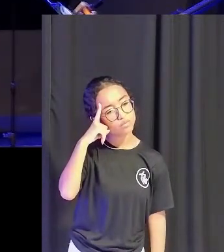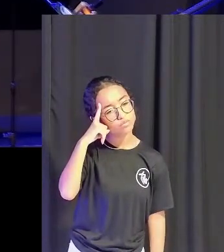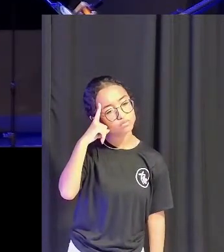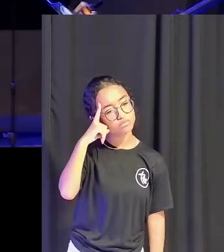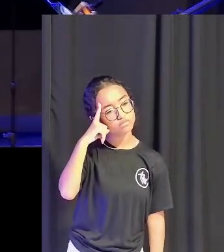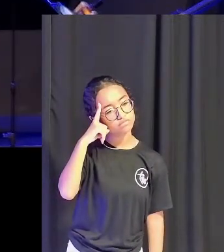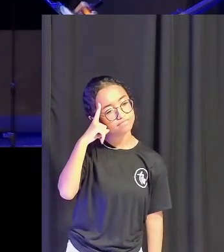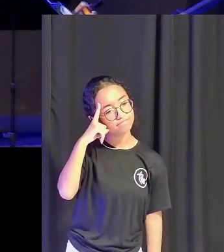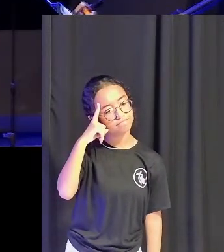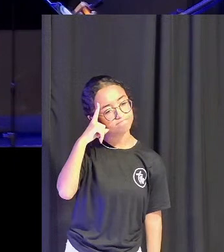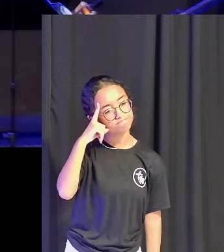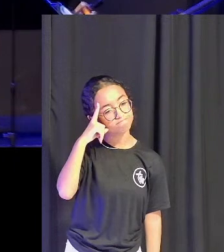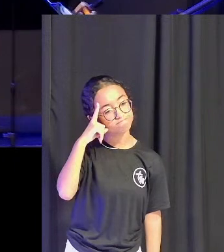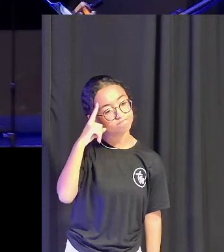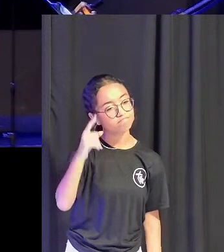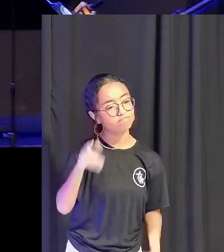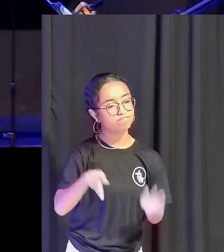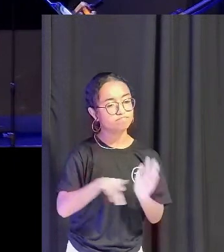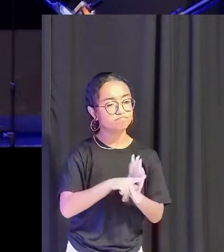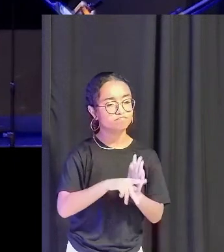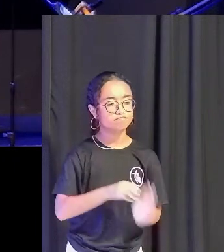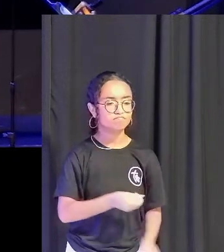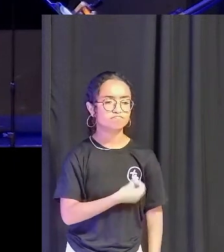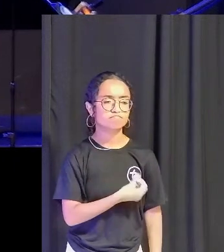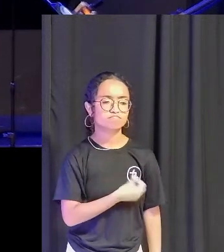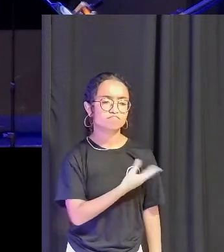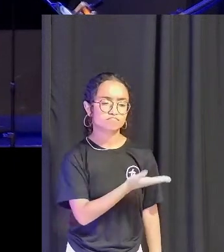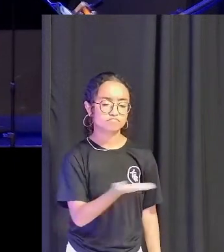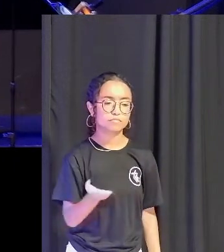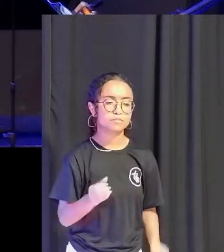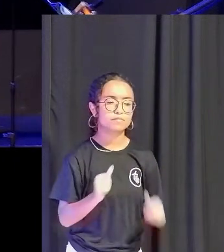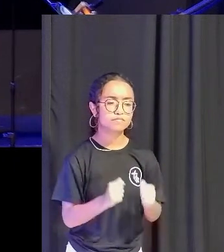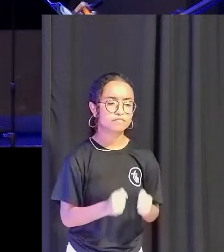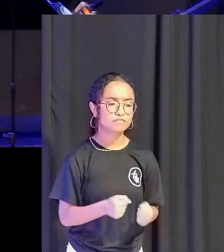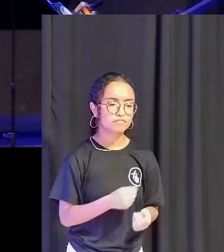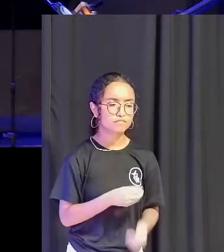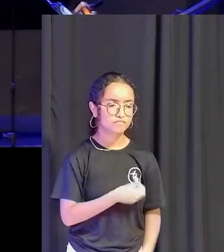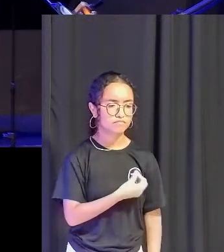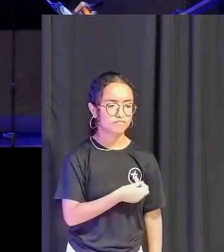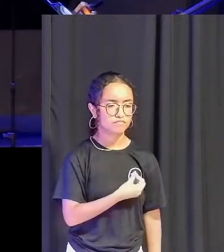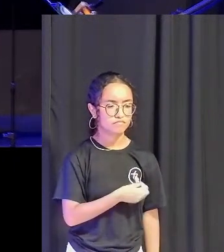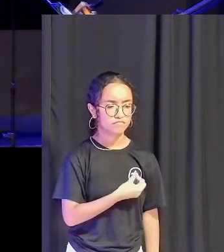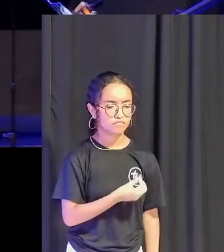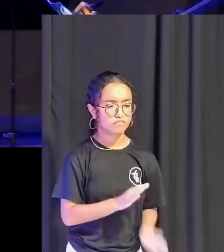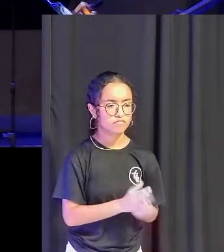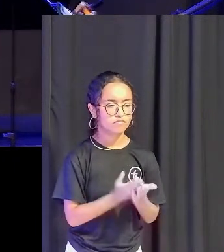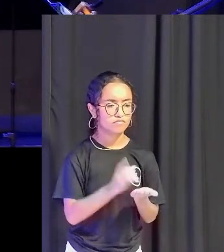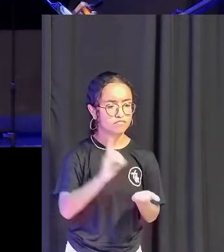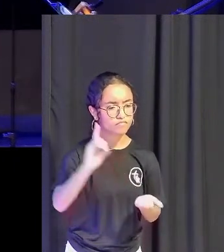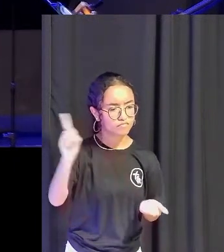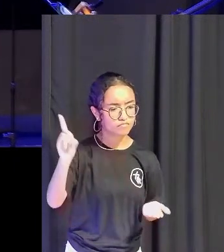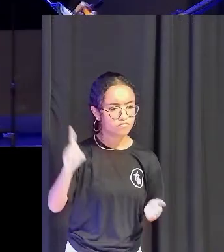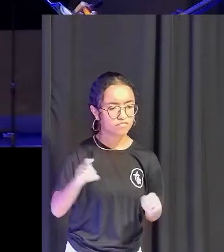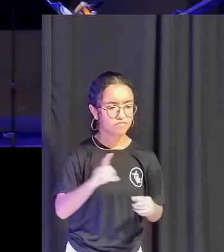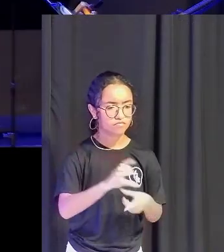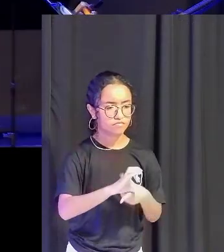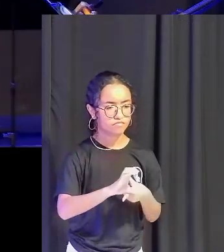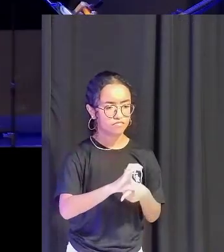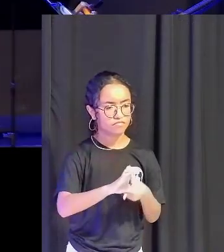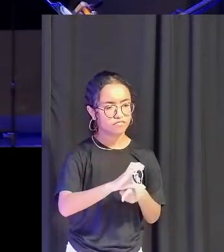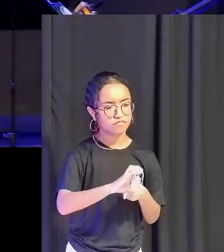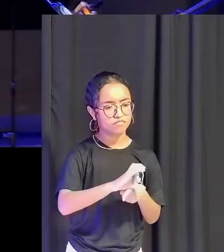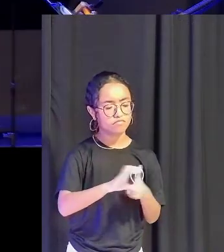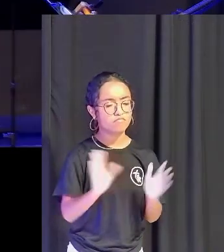agora. E que vocês possam aplicar essa passagem de 1 Coríntios 10, 13 na tua vida,